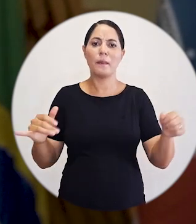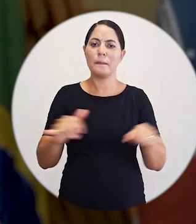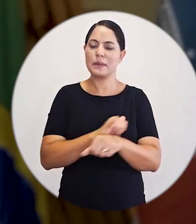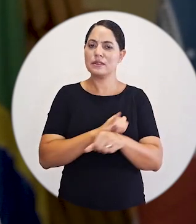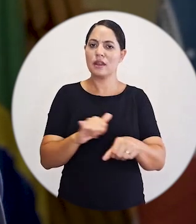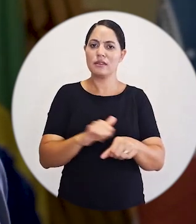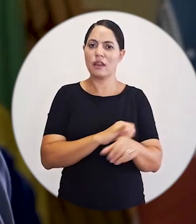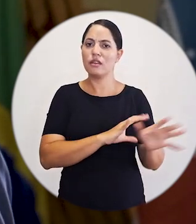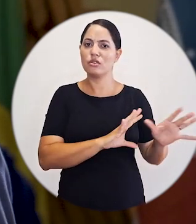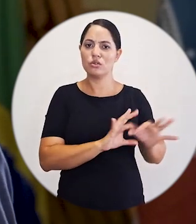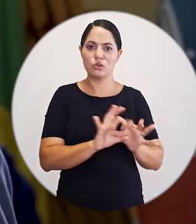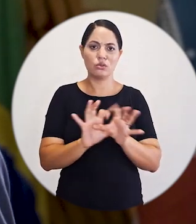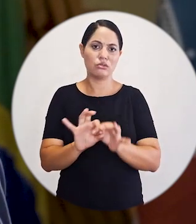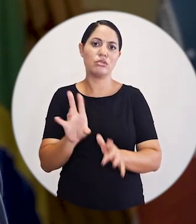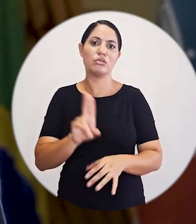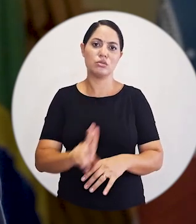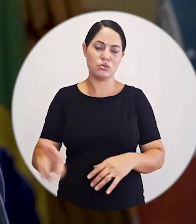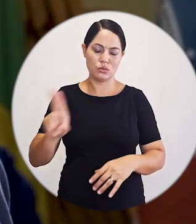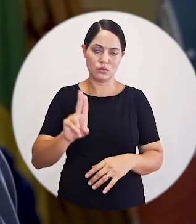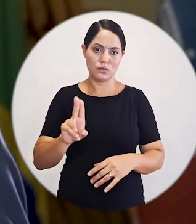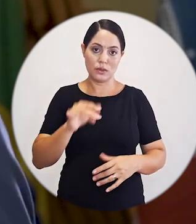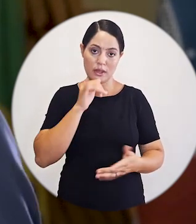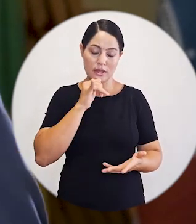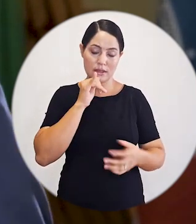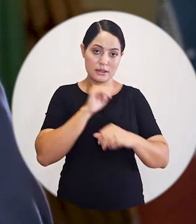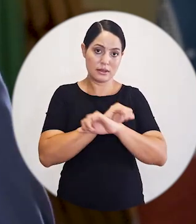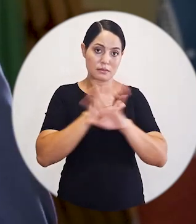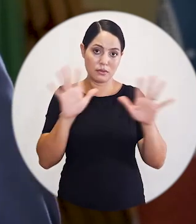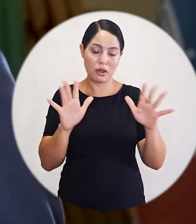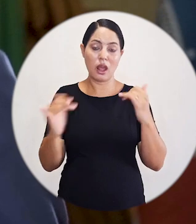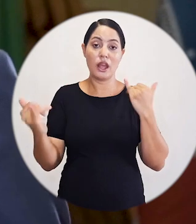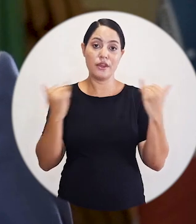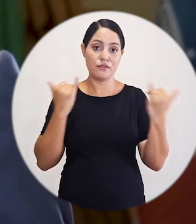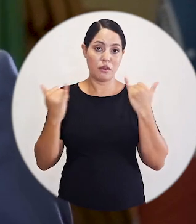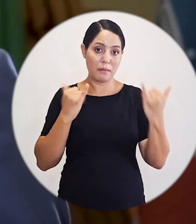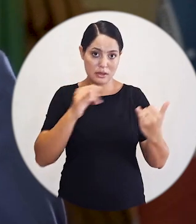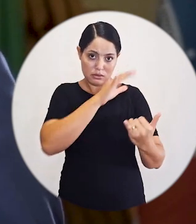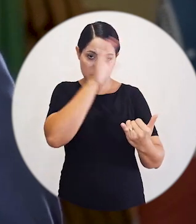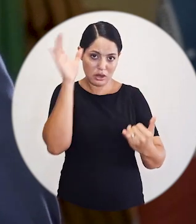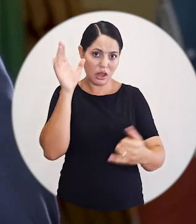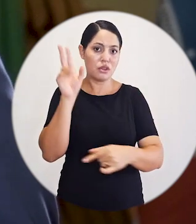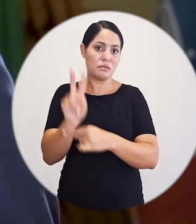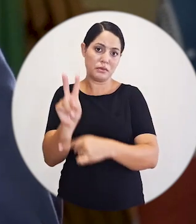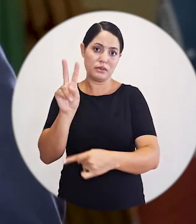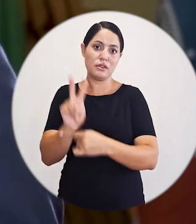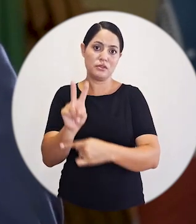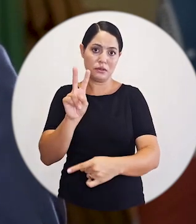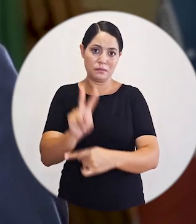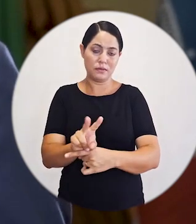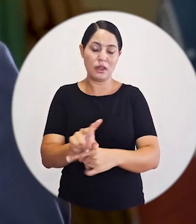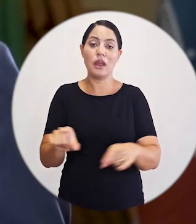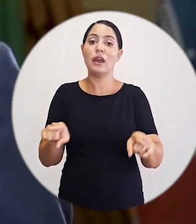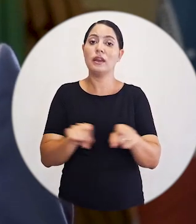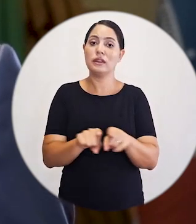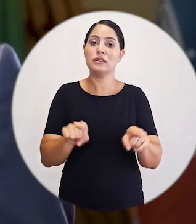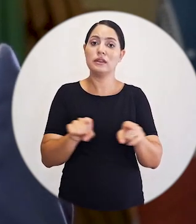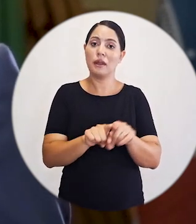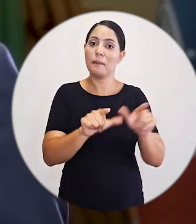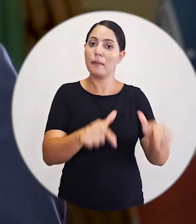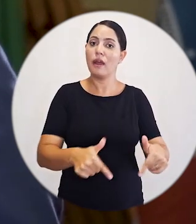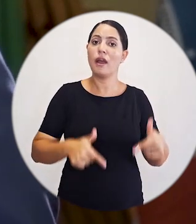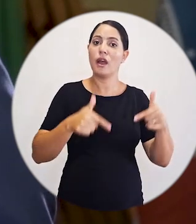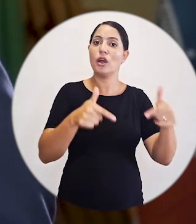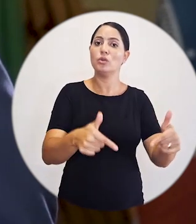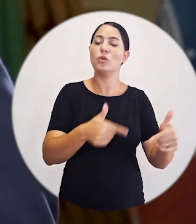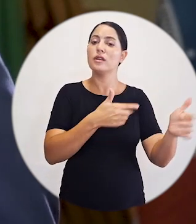forma virtuosa e ordeira que você tem que usar, protegendo as informações do seu cliente, colocando no desenvolvimento